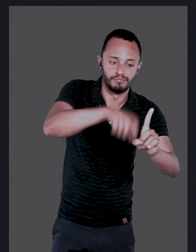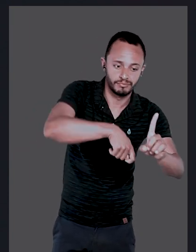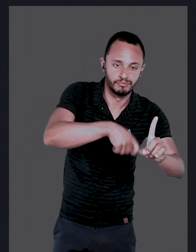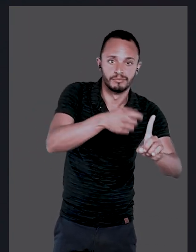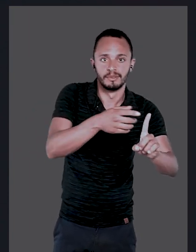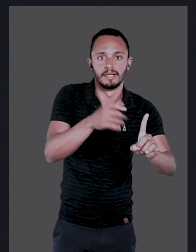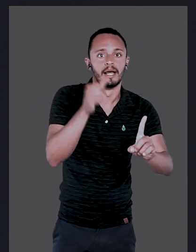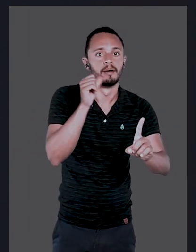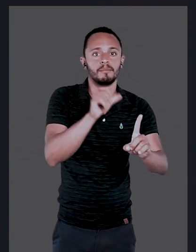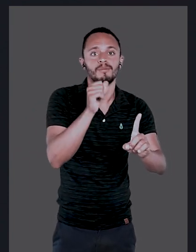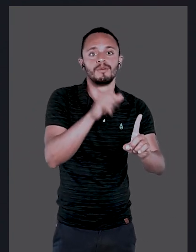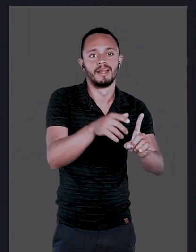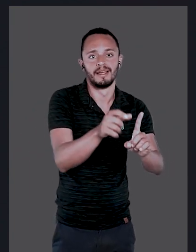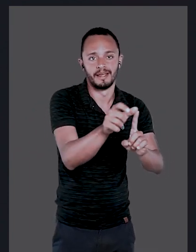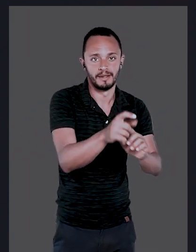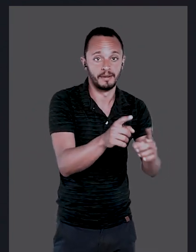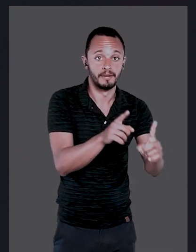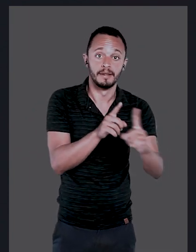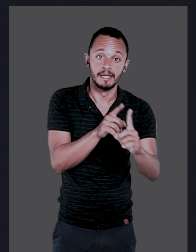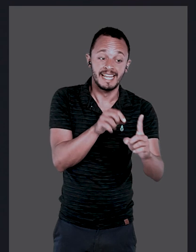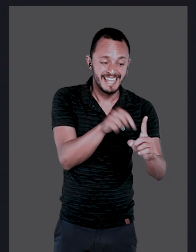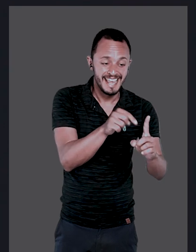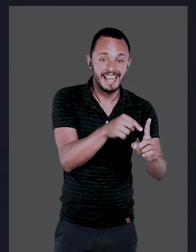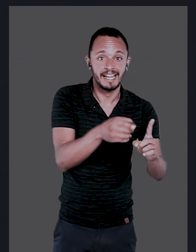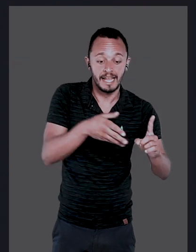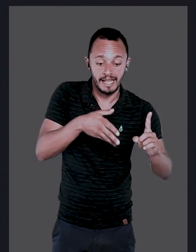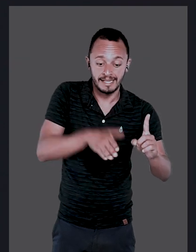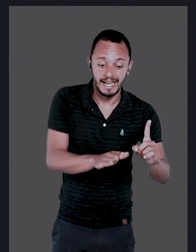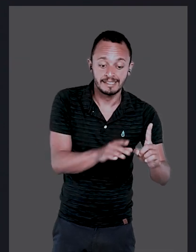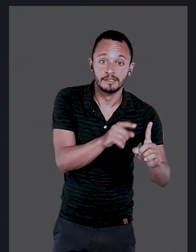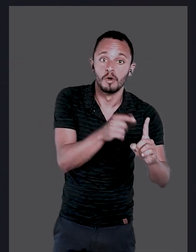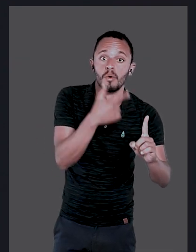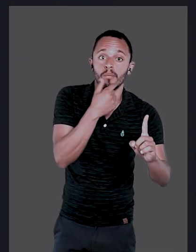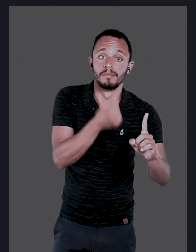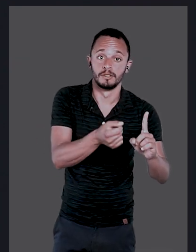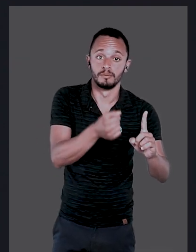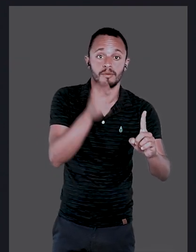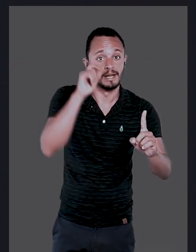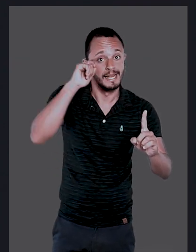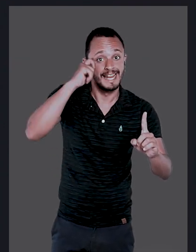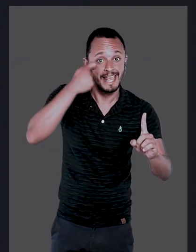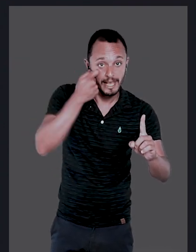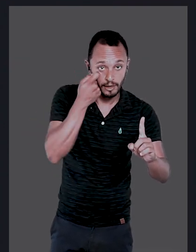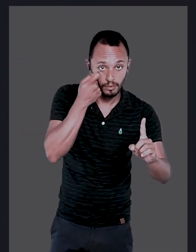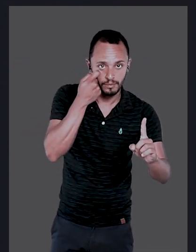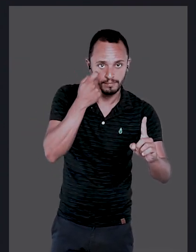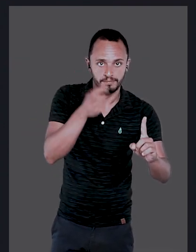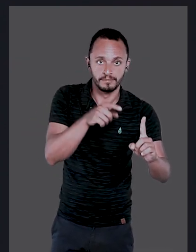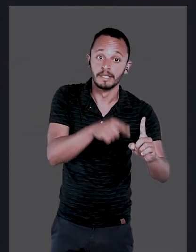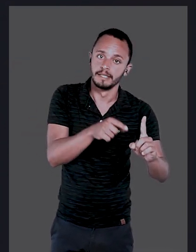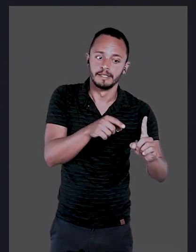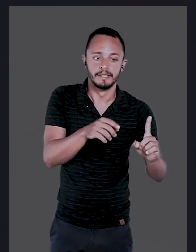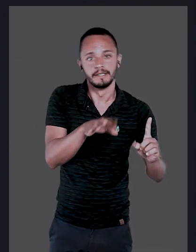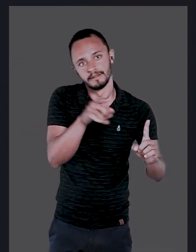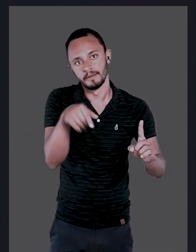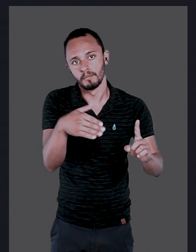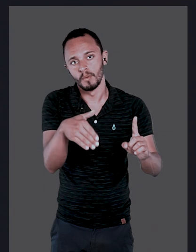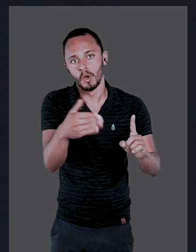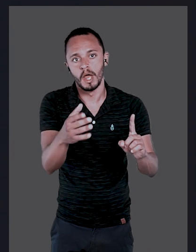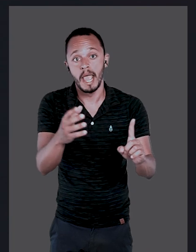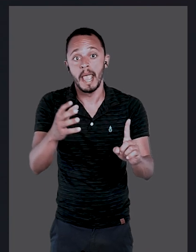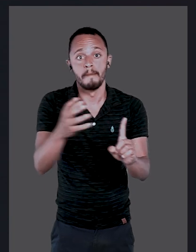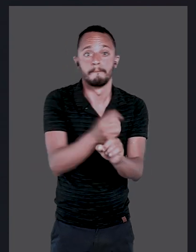por ser assim chamado pela comunidade dos Abaeté, por ser um menino negro que é capturado